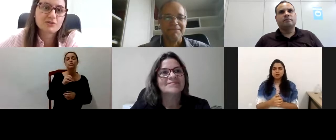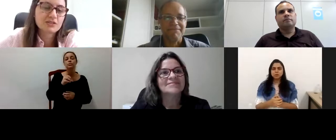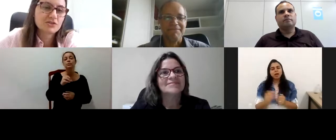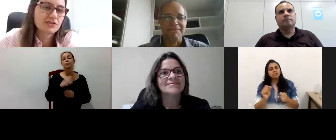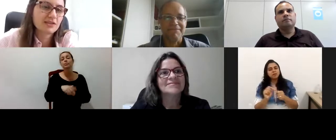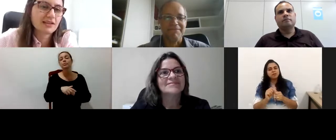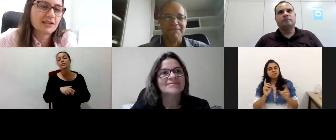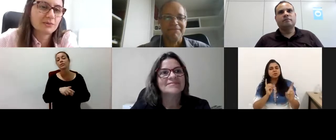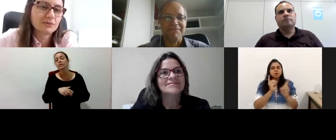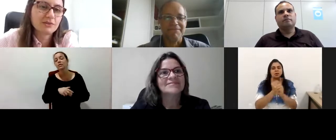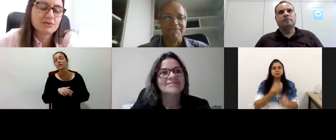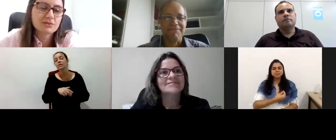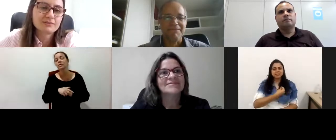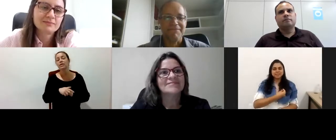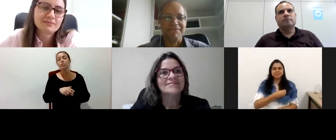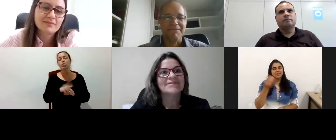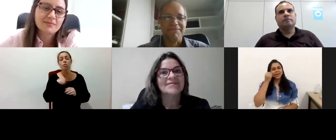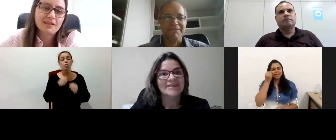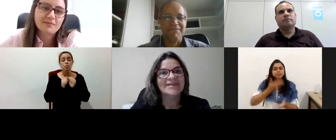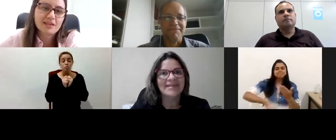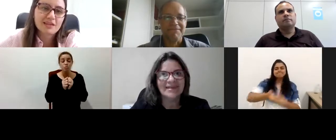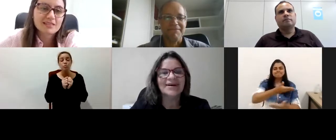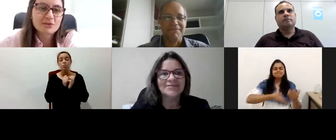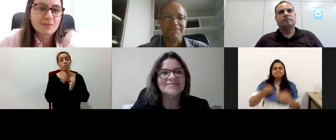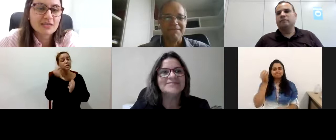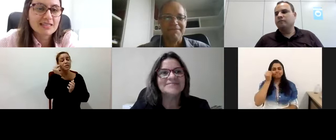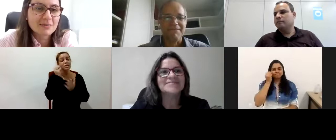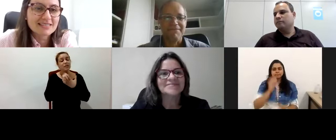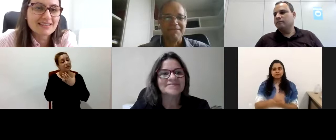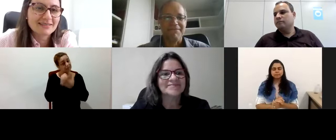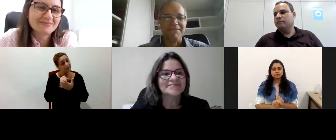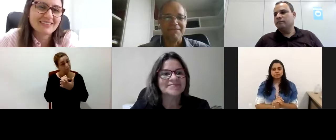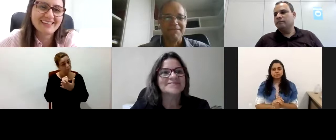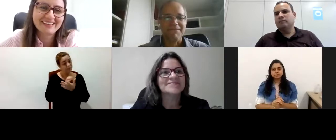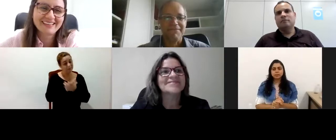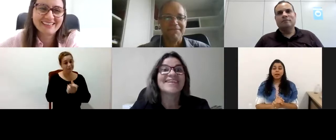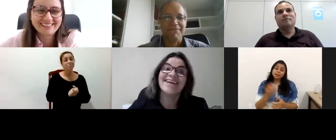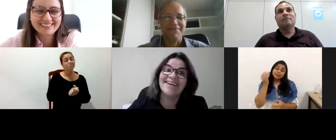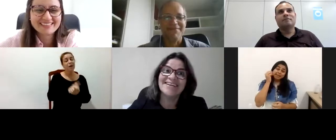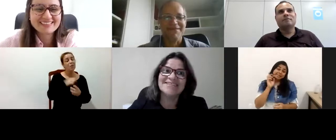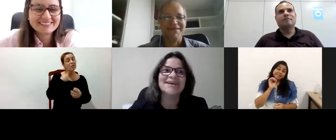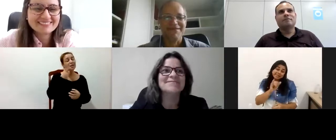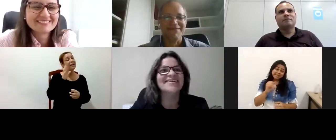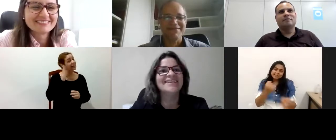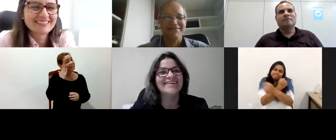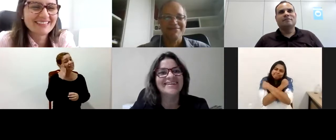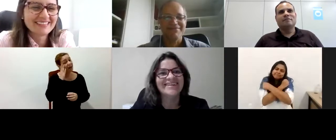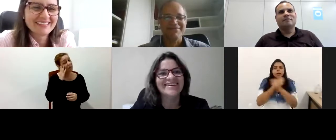com o orientador de vocês, a gente tenta agregar tudo isso, né? Quem sabe a gente vai poder até se abraçar. Quem